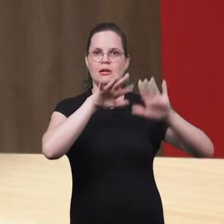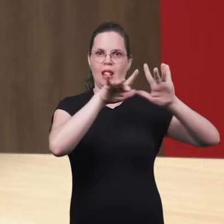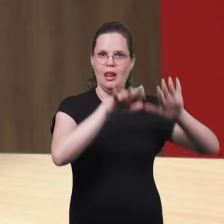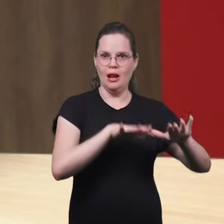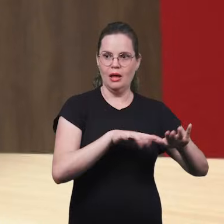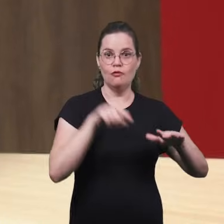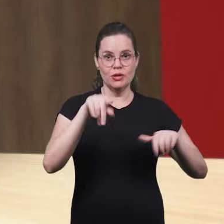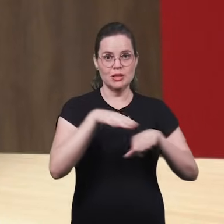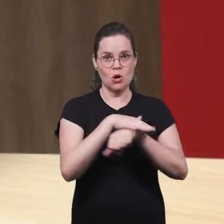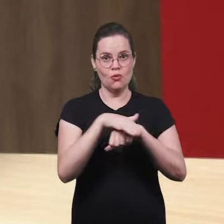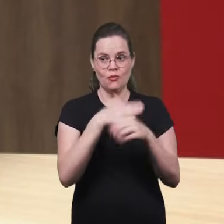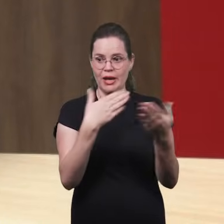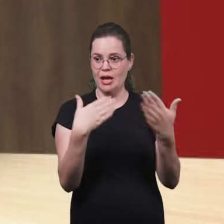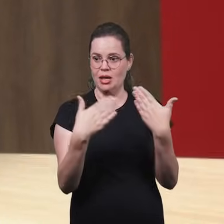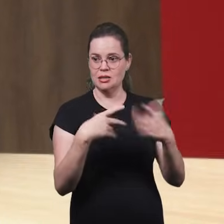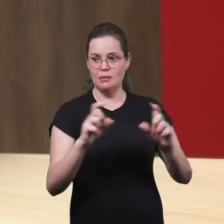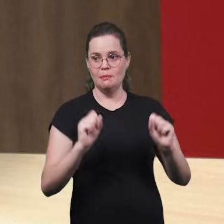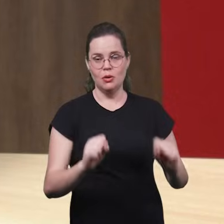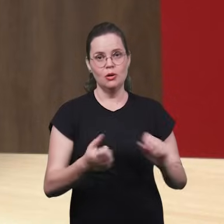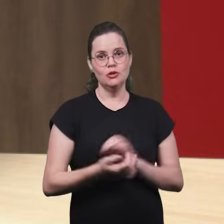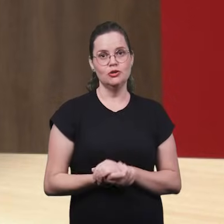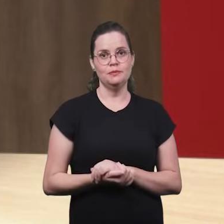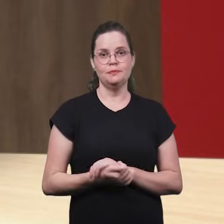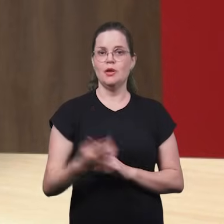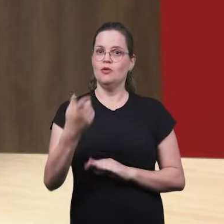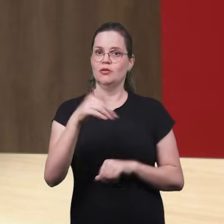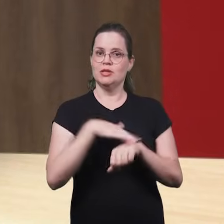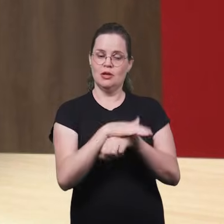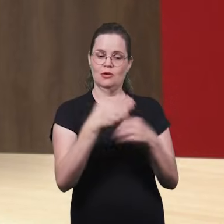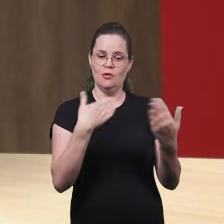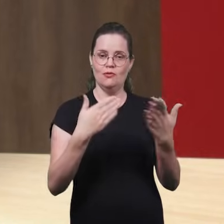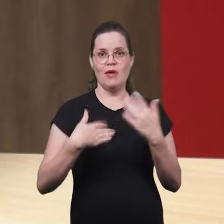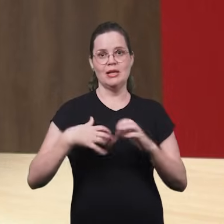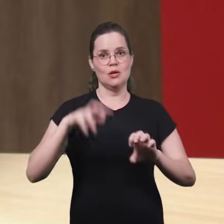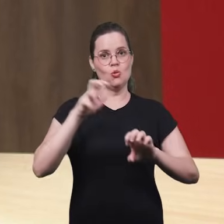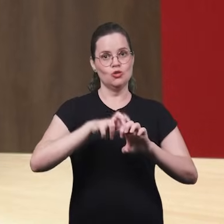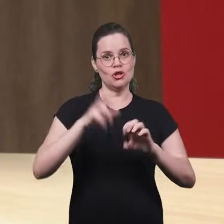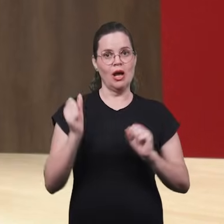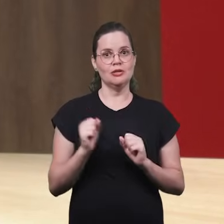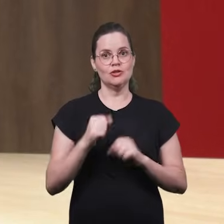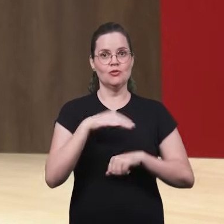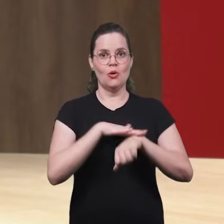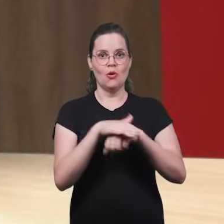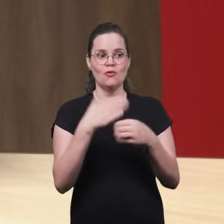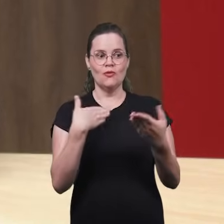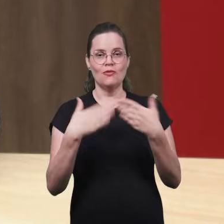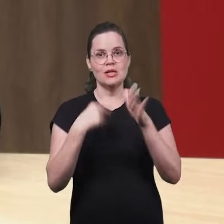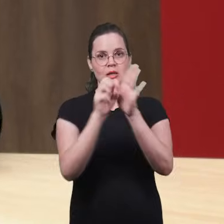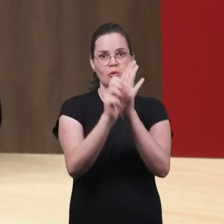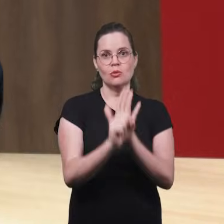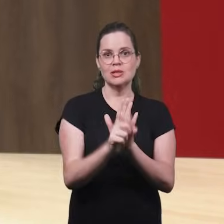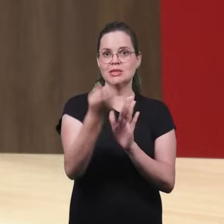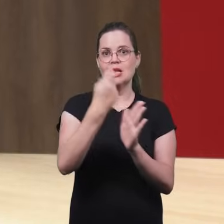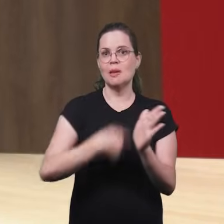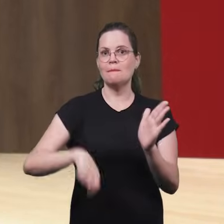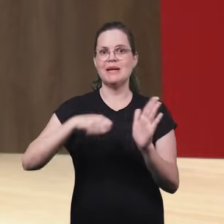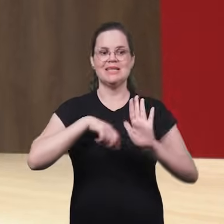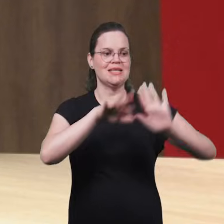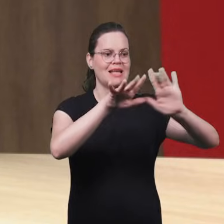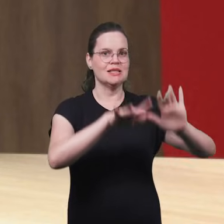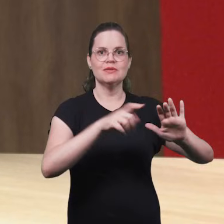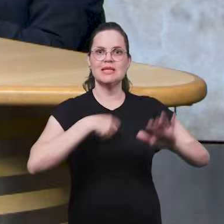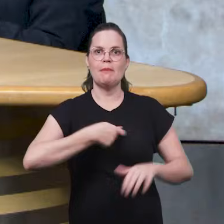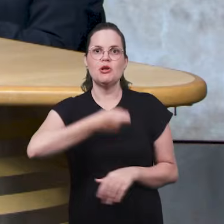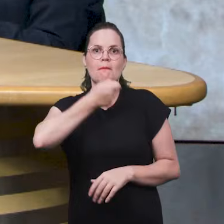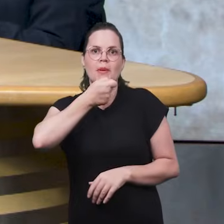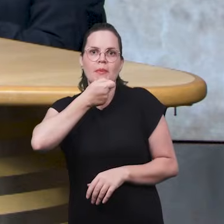a inteligência artificial. Né? Você conversa com o ChatGPT, você conversa com o Google, você não precisa dar uma ordem por escrito, você pode falar.